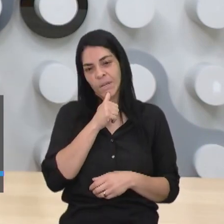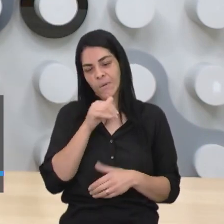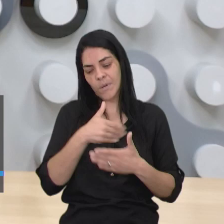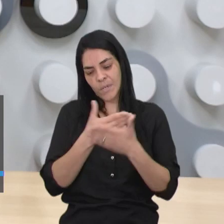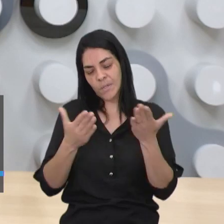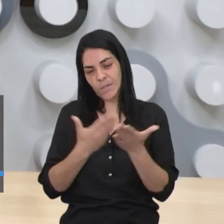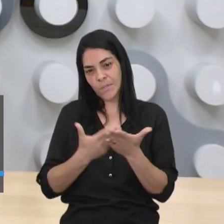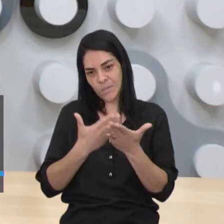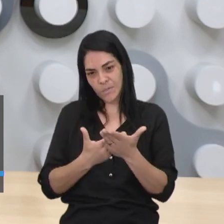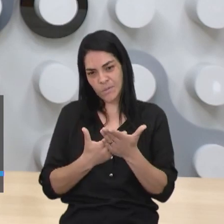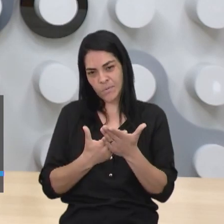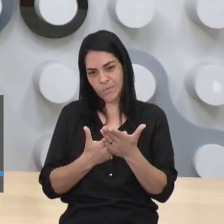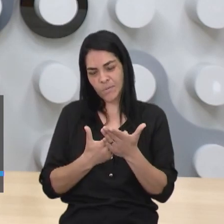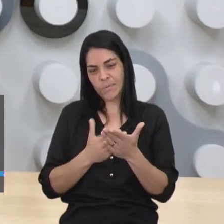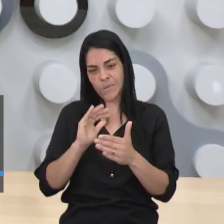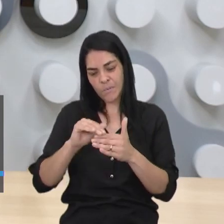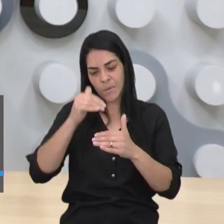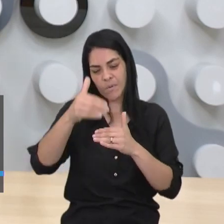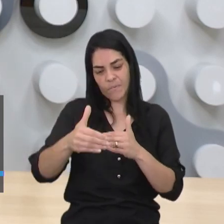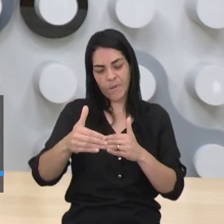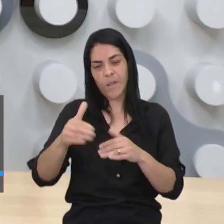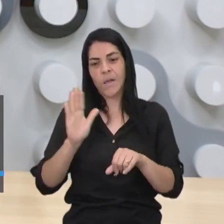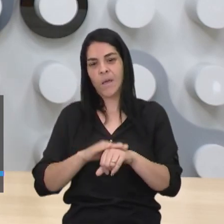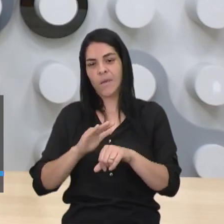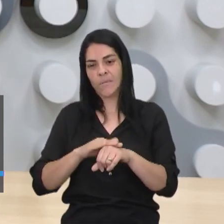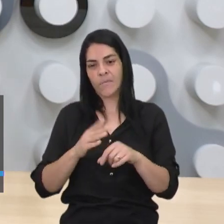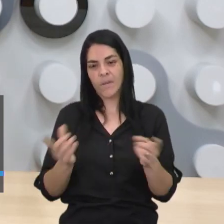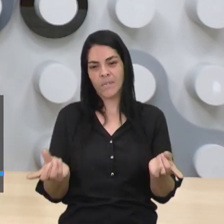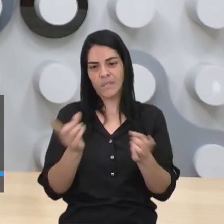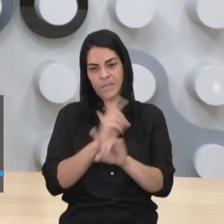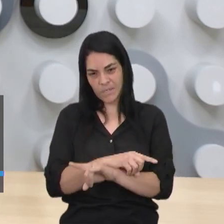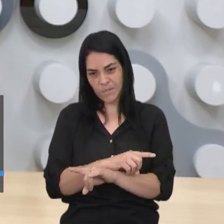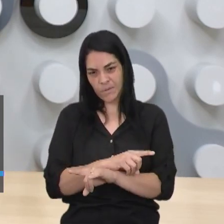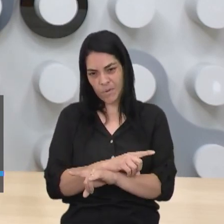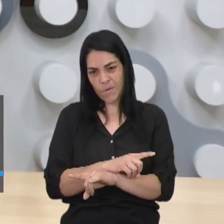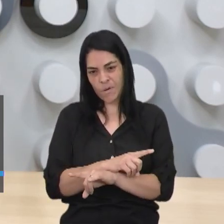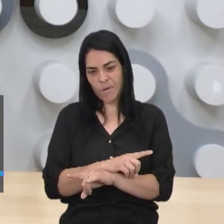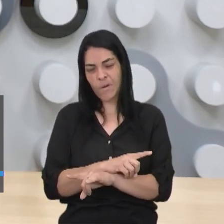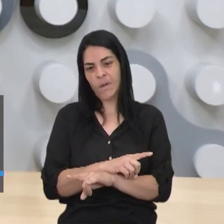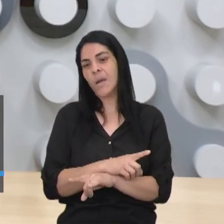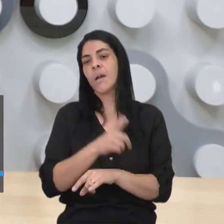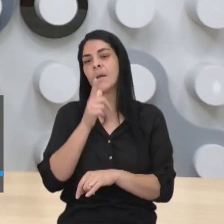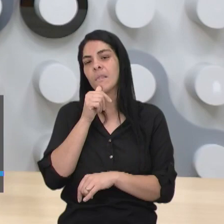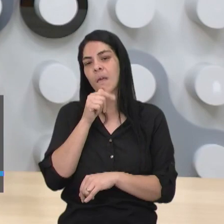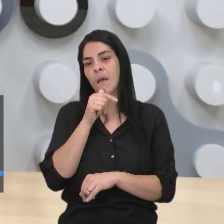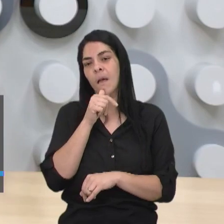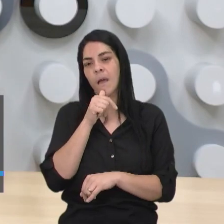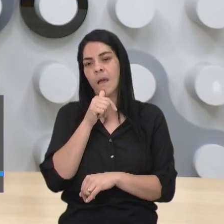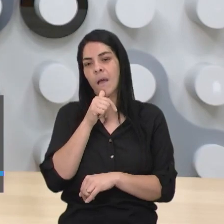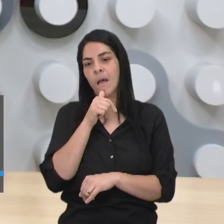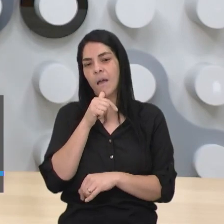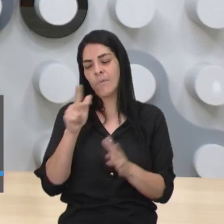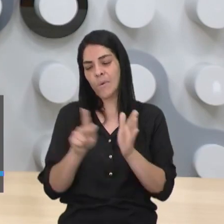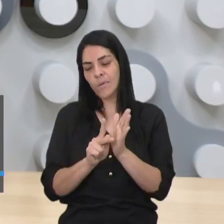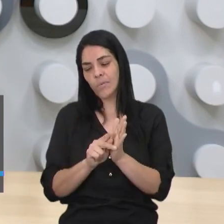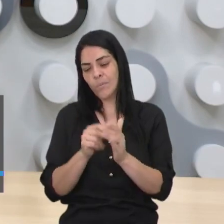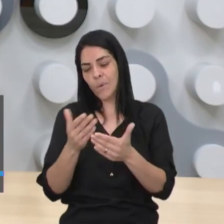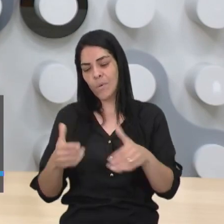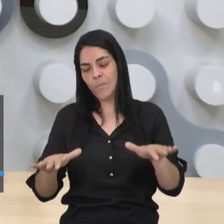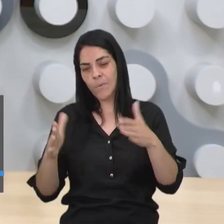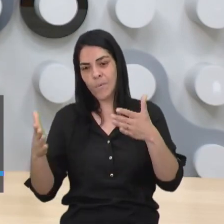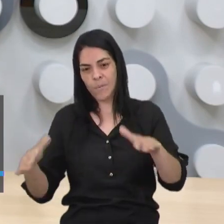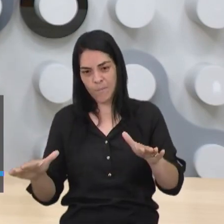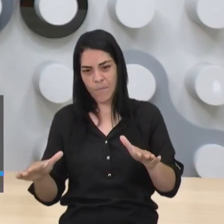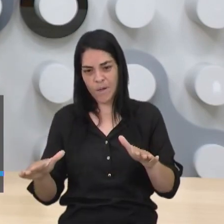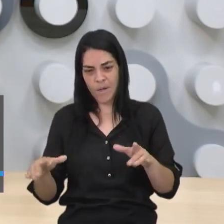acaba fazendo essa troca de água do mar. E é por isso que a gente pode falar que essa troca, né, de